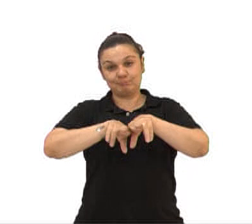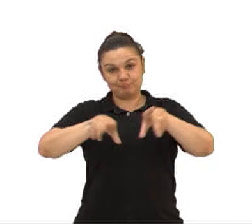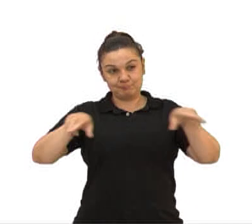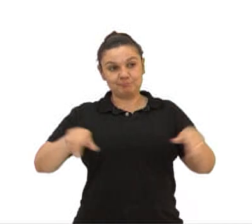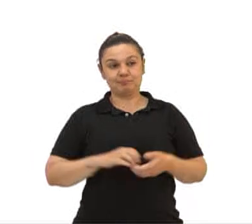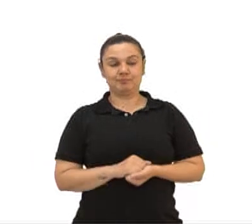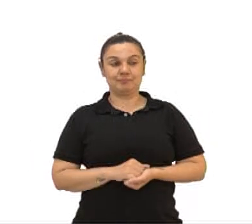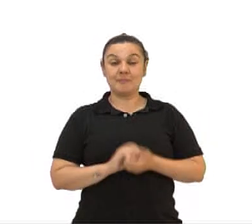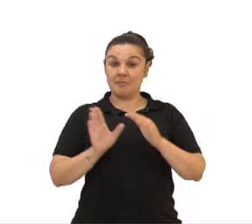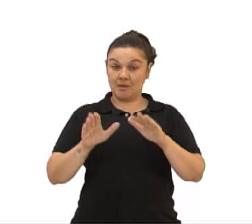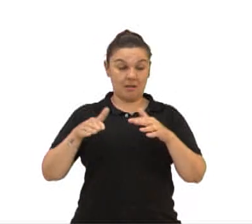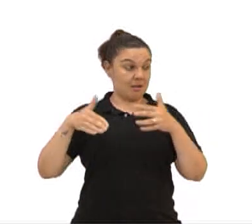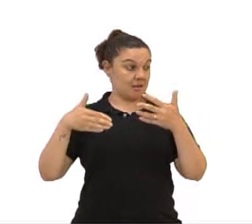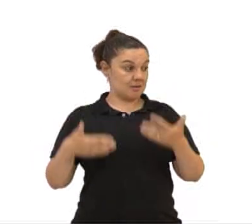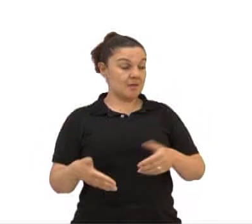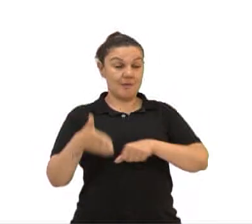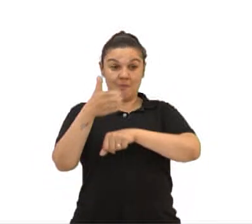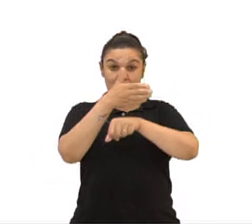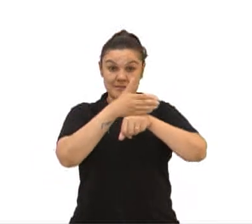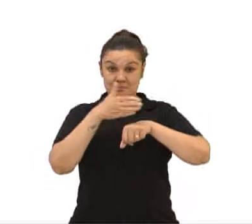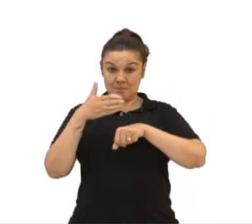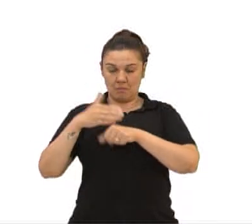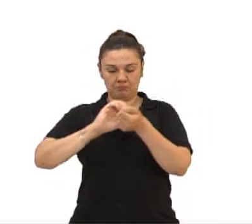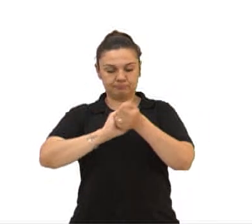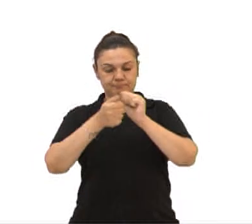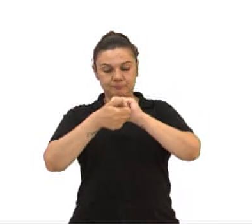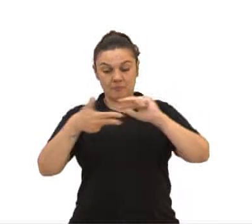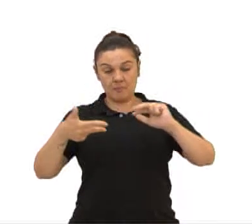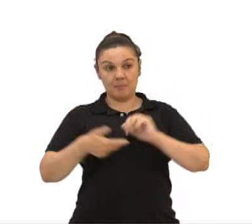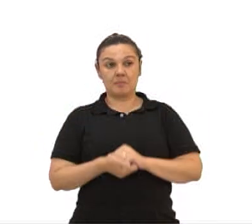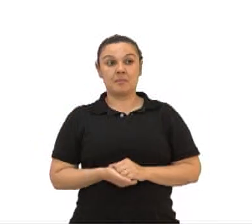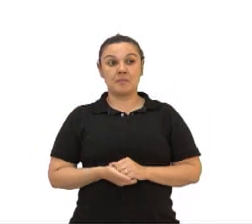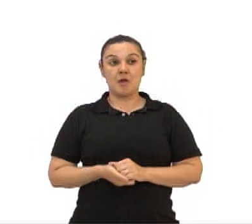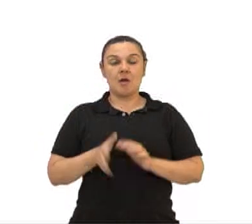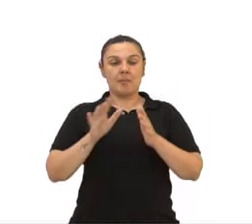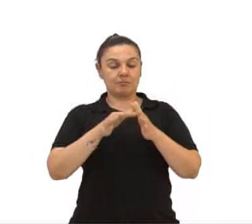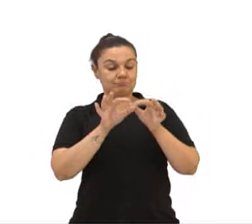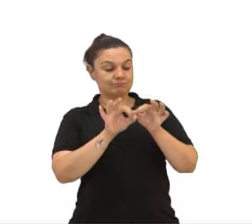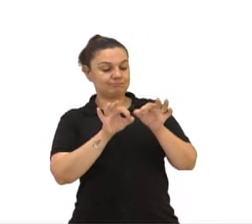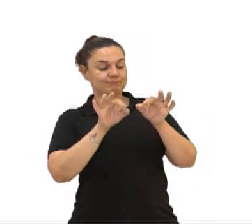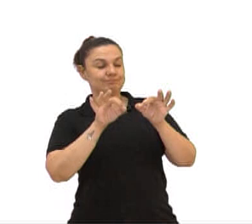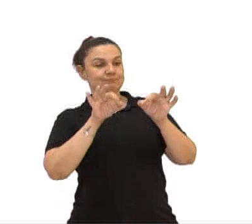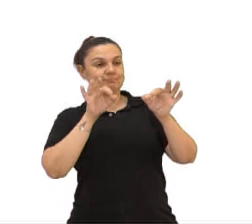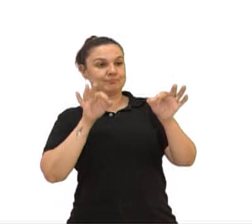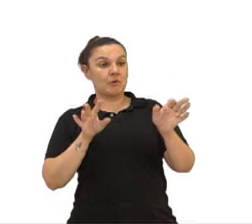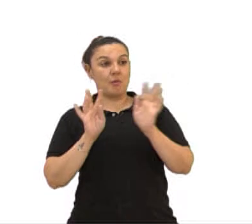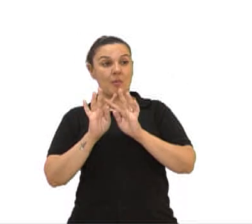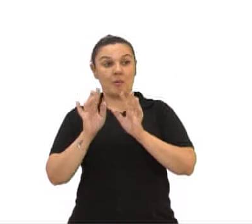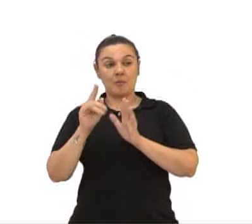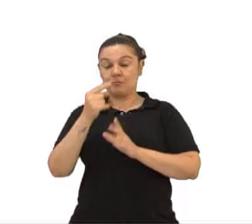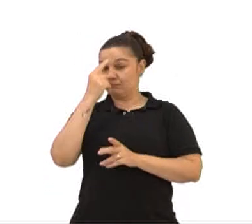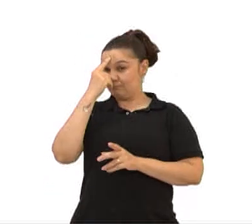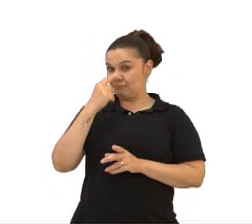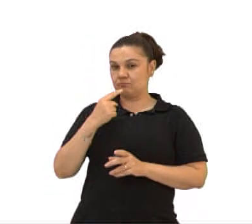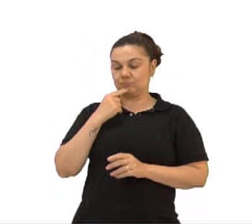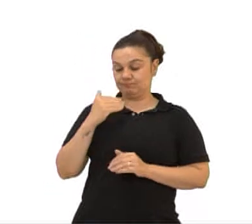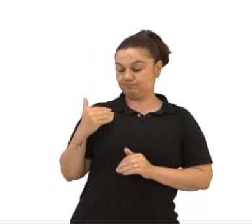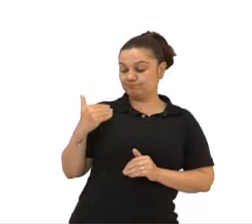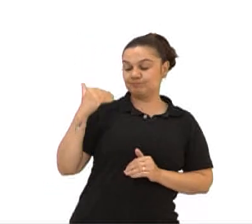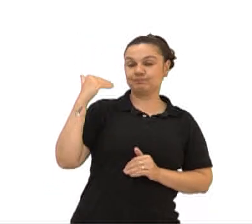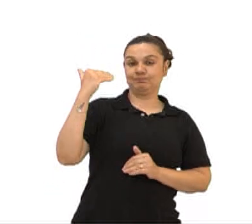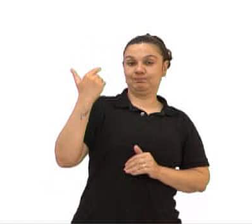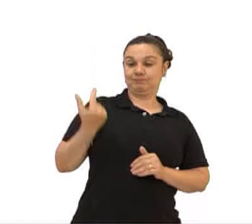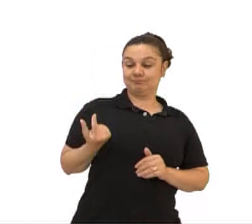diversificando. Então, essas práticas esportivas, elas começaram então a ter um distanciamento das feições aristocrática